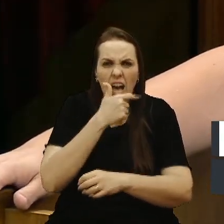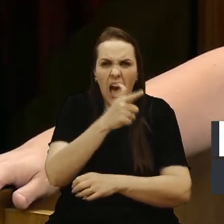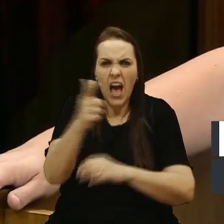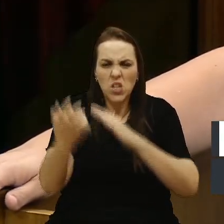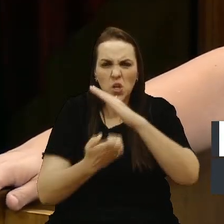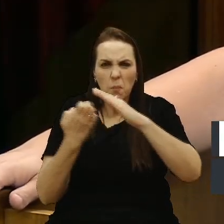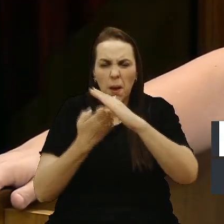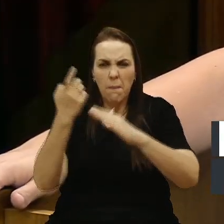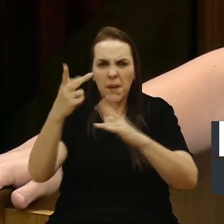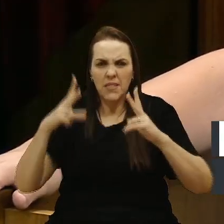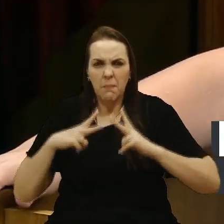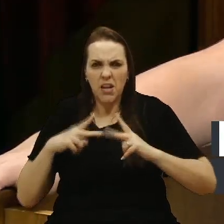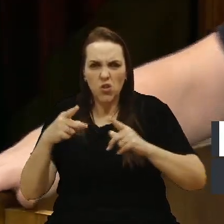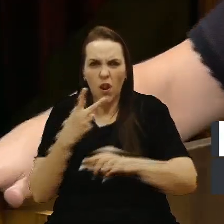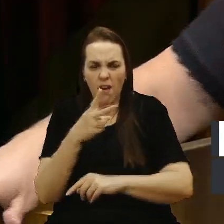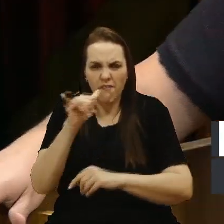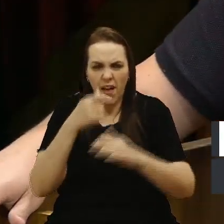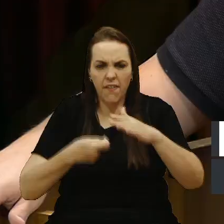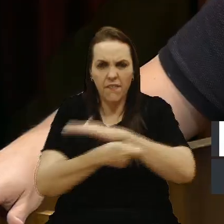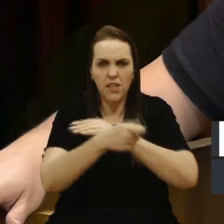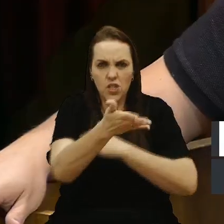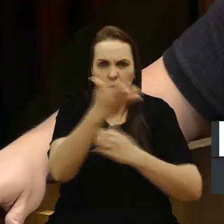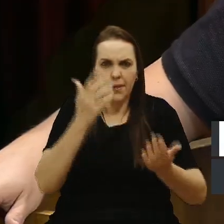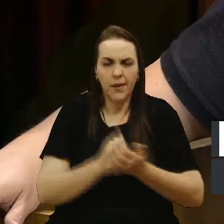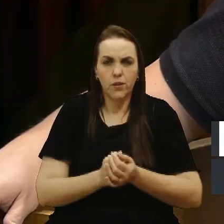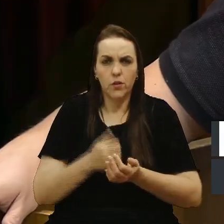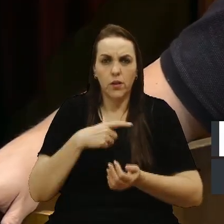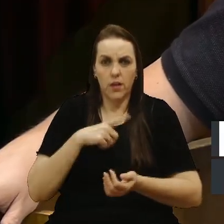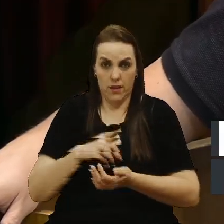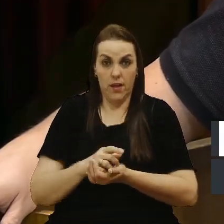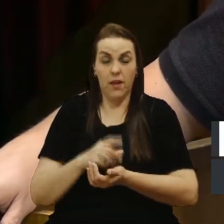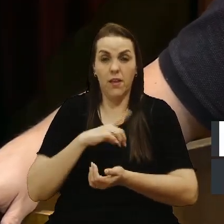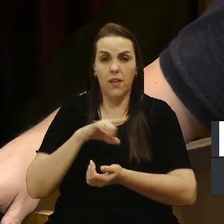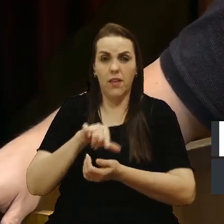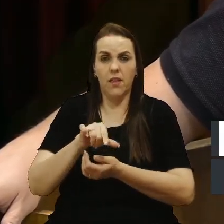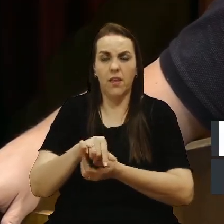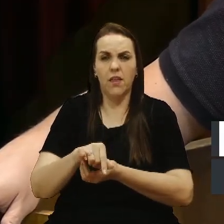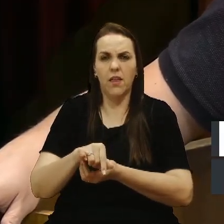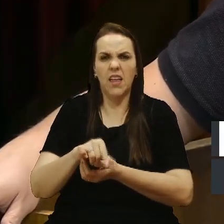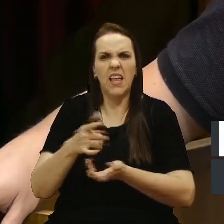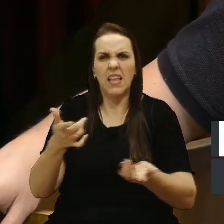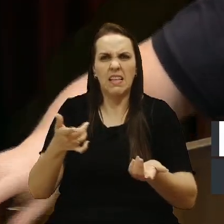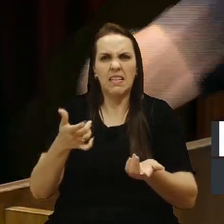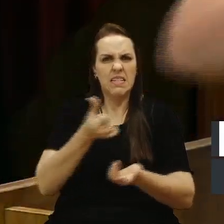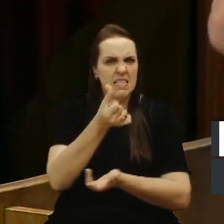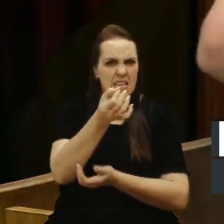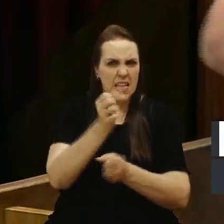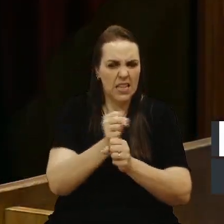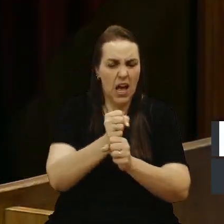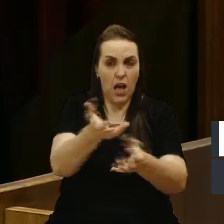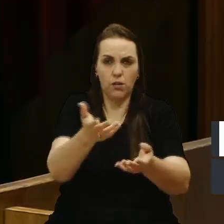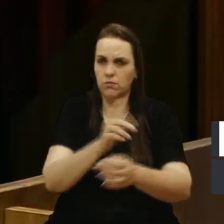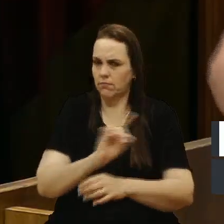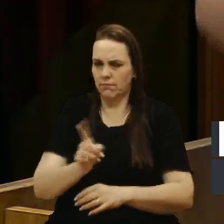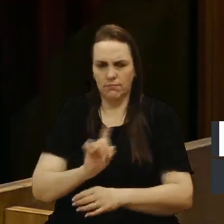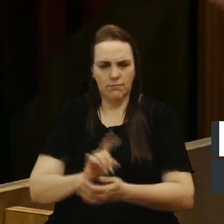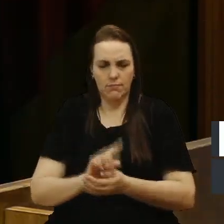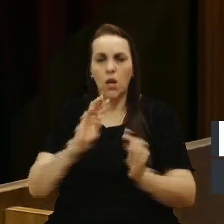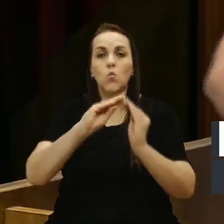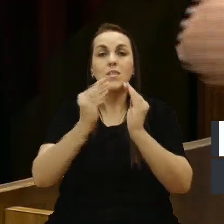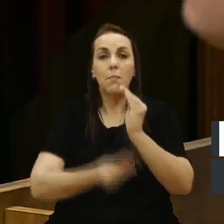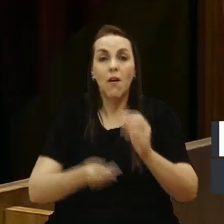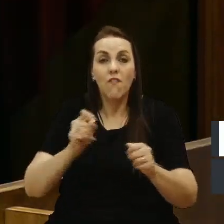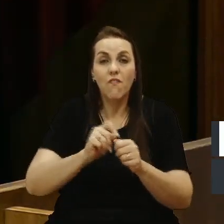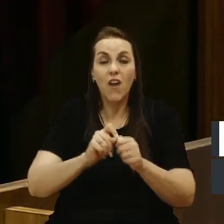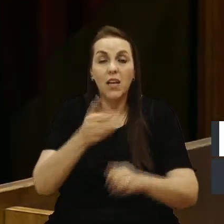empresa privada vai fazer um investimento de R$300 mil para receber em 60 anos? Não, mas o SAMAI faz, porque o